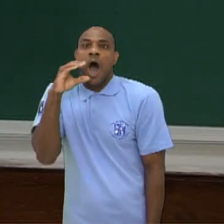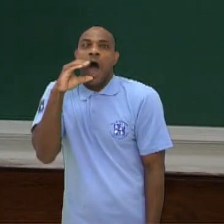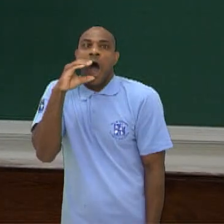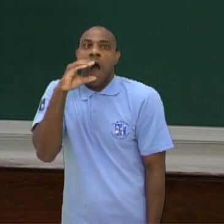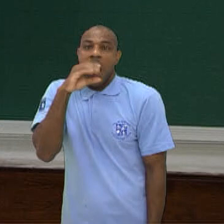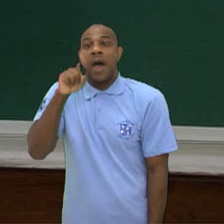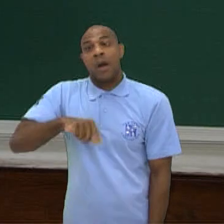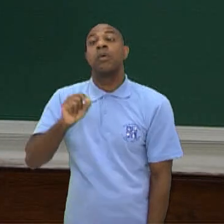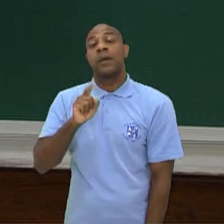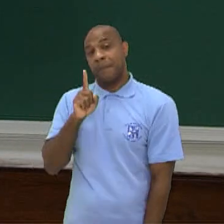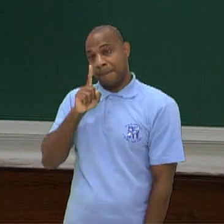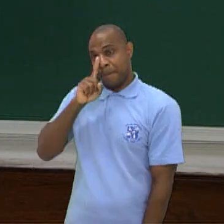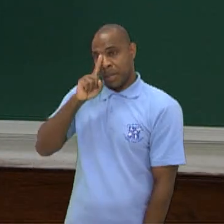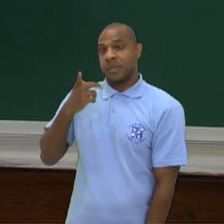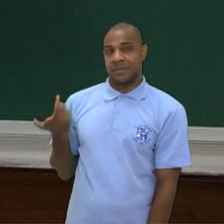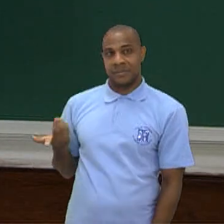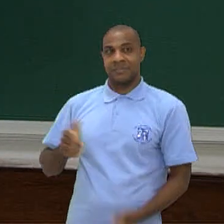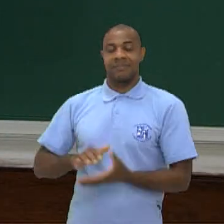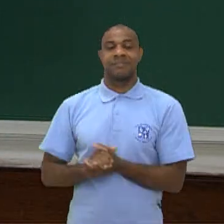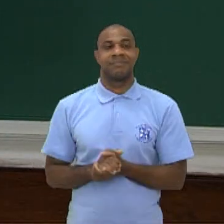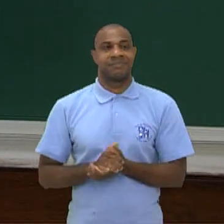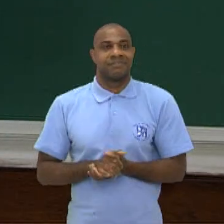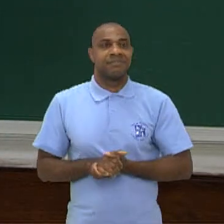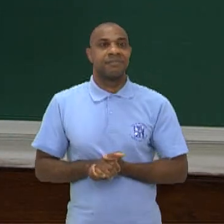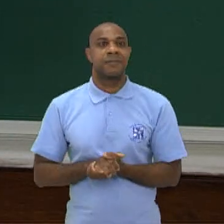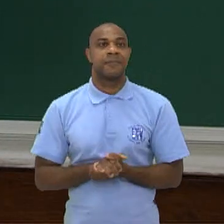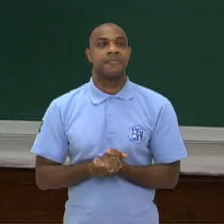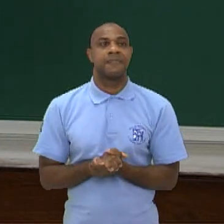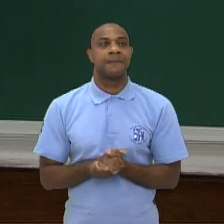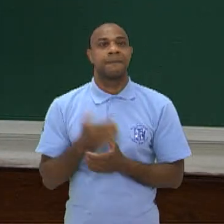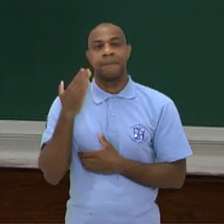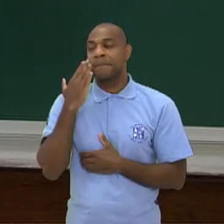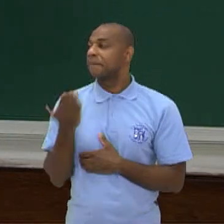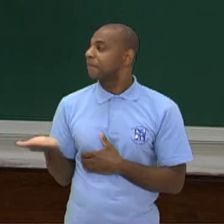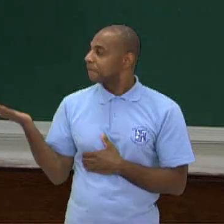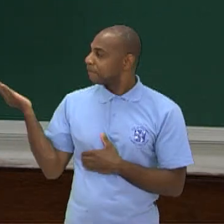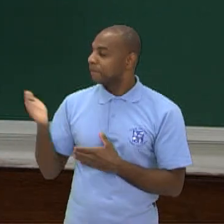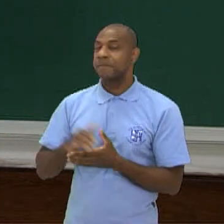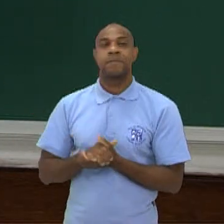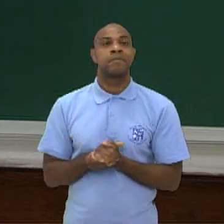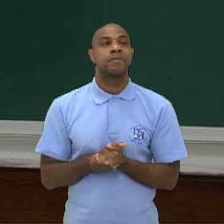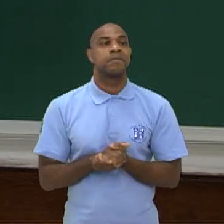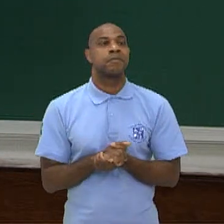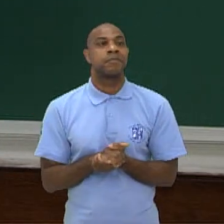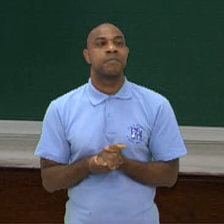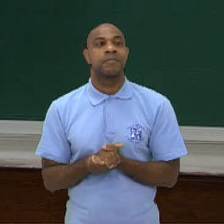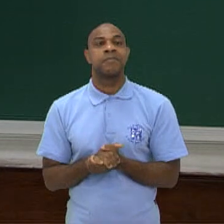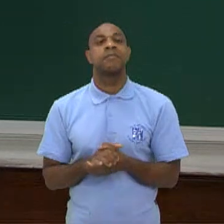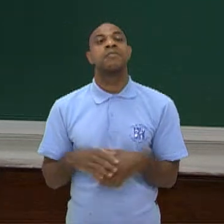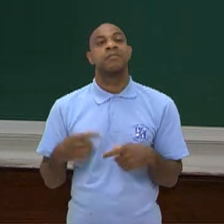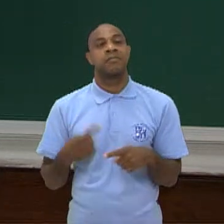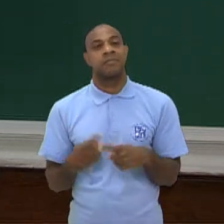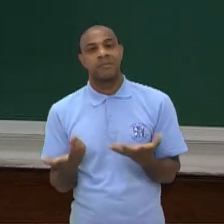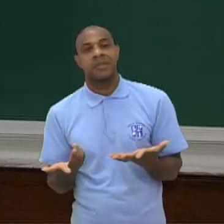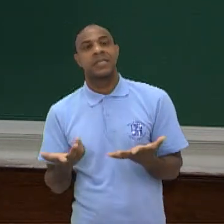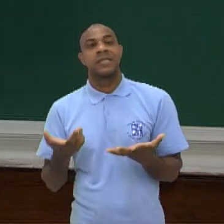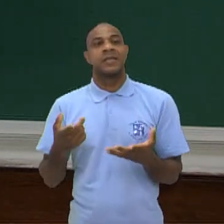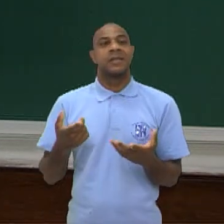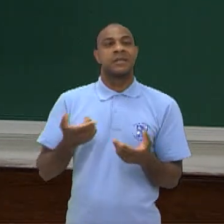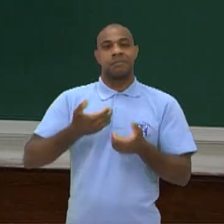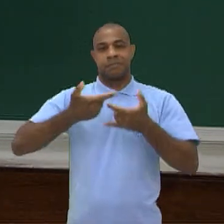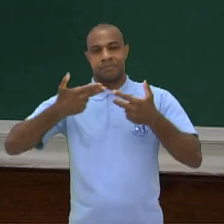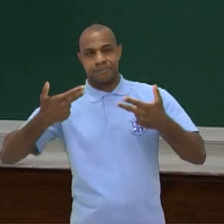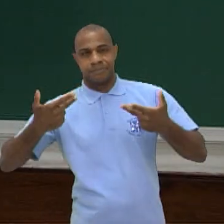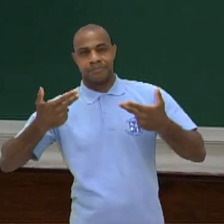ver, né? Então, elas retiraram o gás carbônico da atmosfera, uma quantidade bem grande. Ocorreu, então, o resfriamento da Terra, a formação das calotas